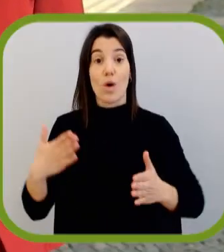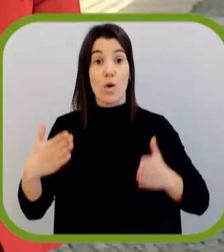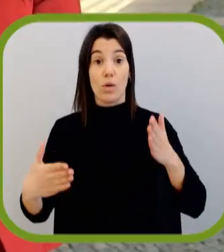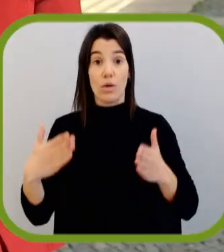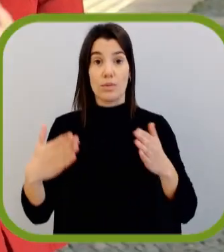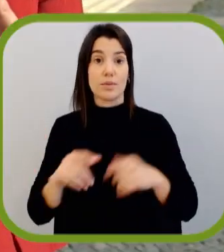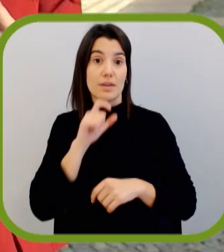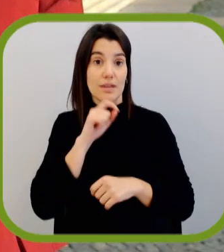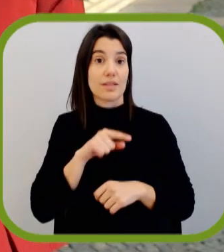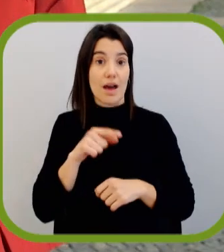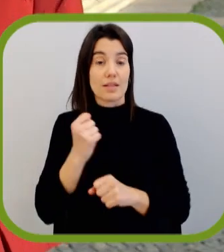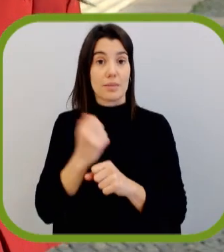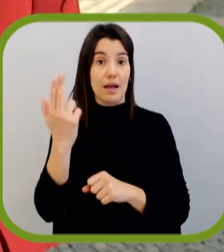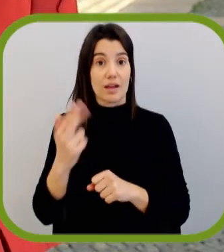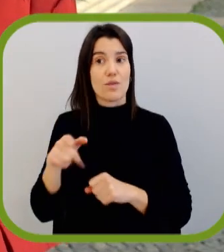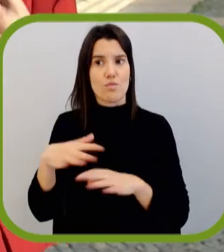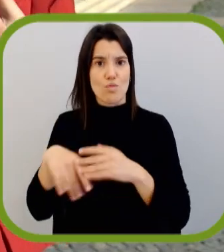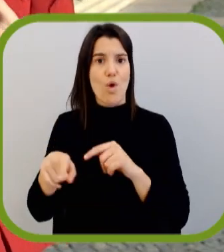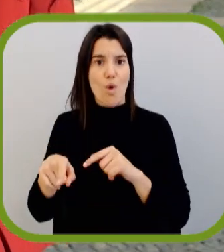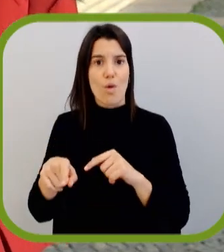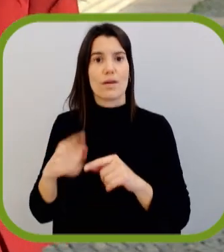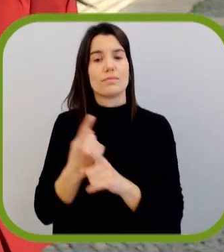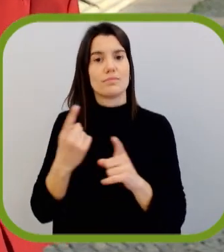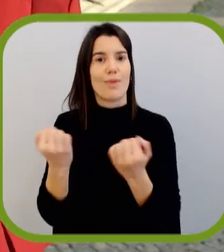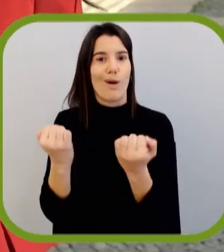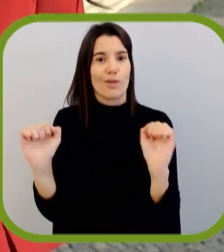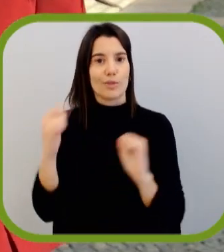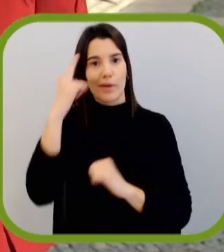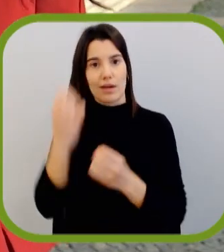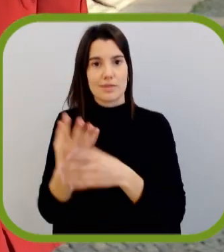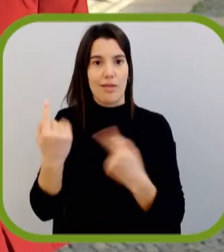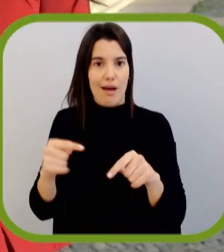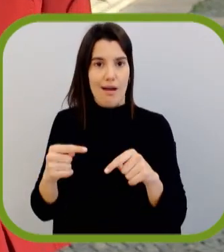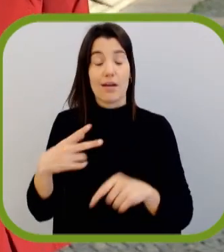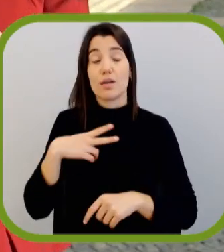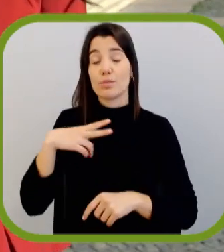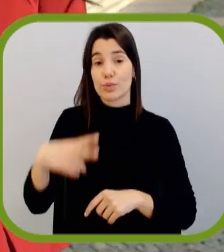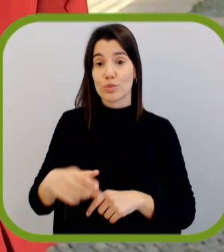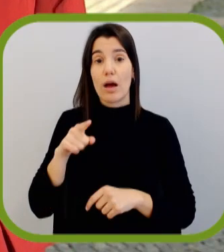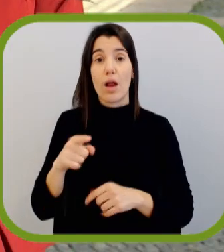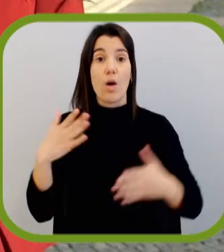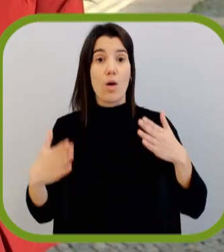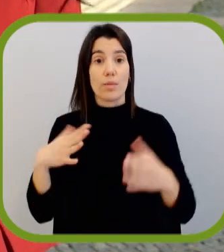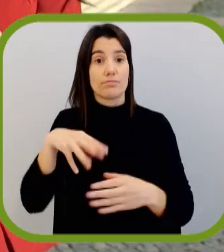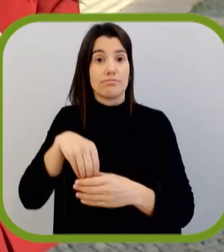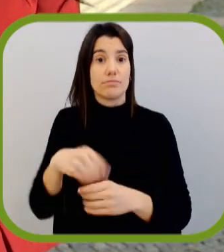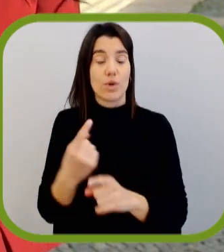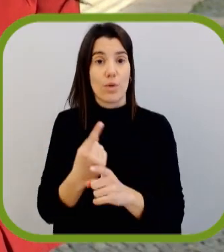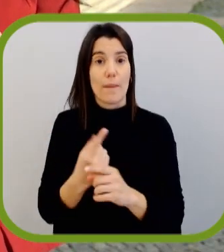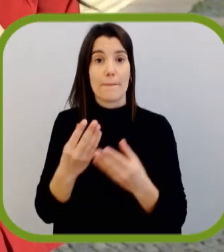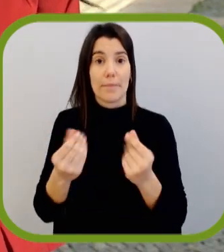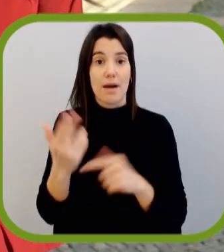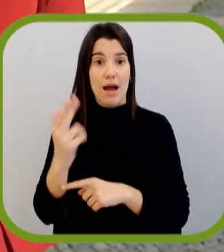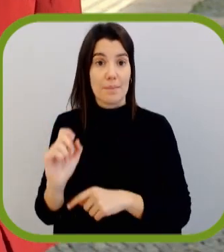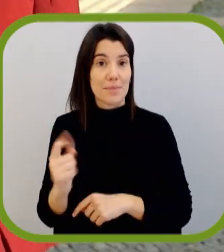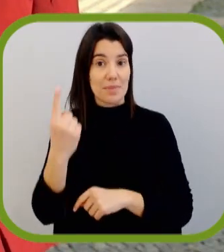Atualmente, os robôs conseguem interferir no trabalho artístico ao executarem tarefas com autonomia criativa. Em Portugal, a incorporação da robótica nas